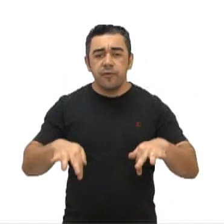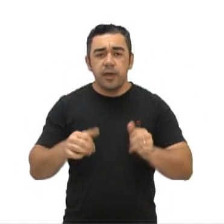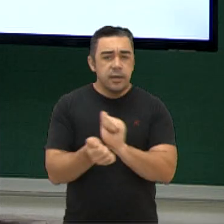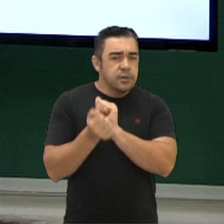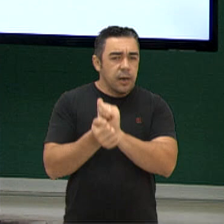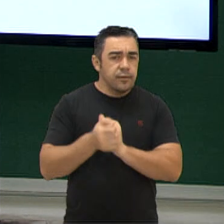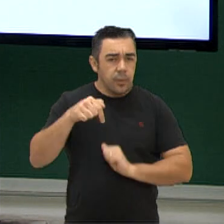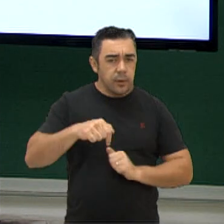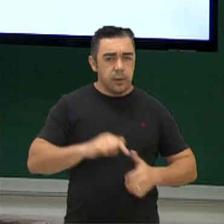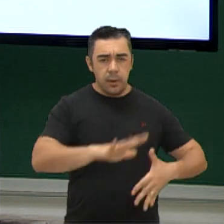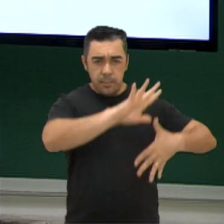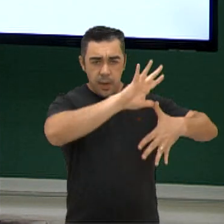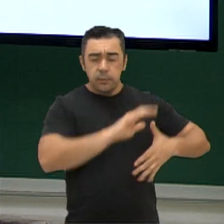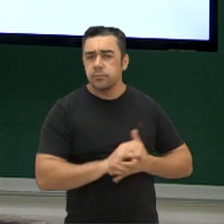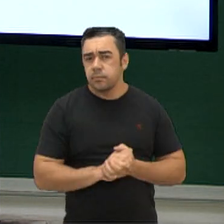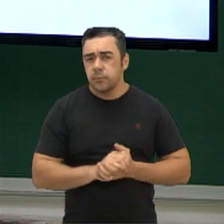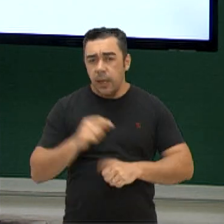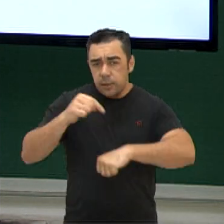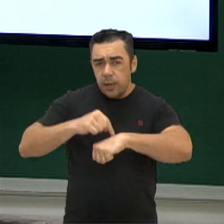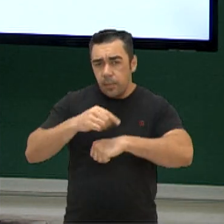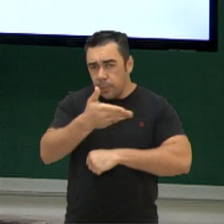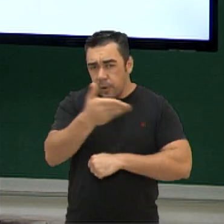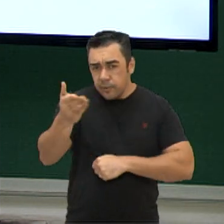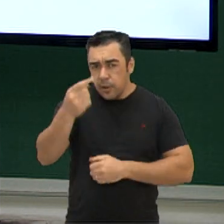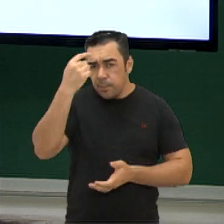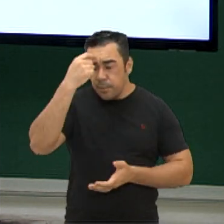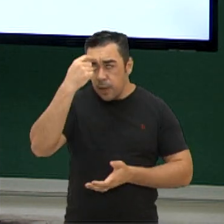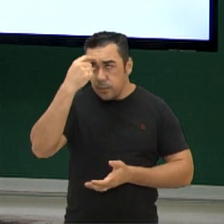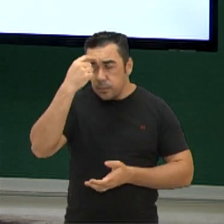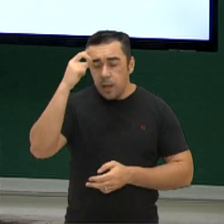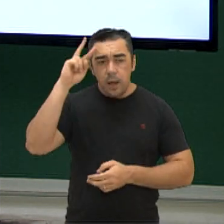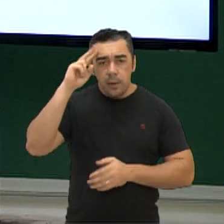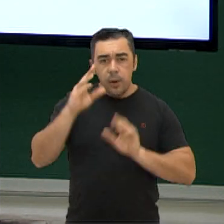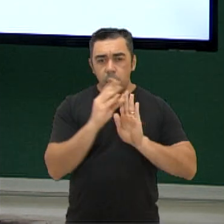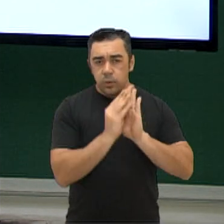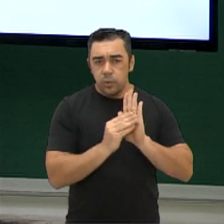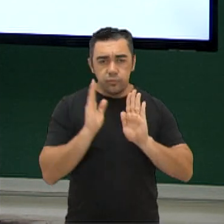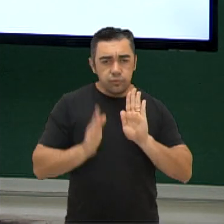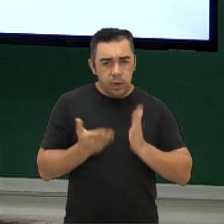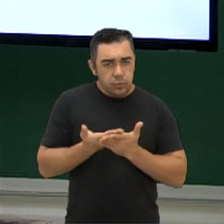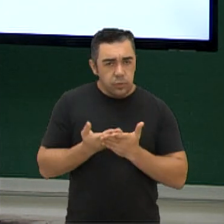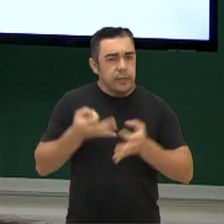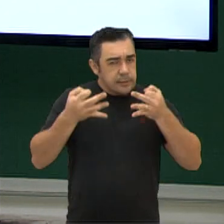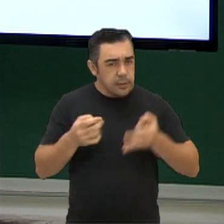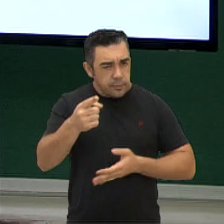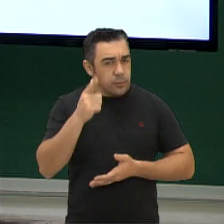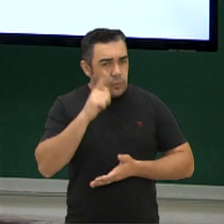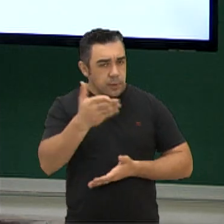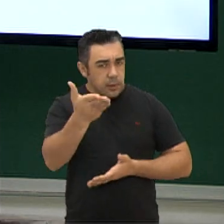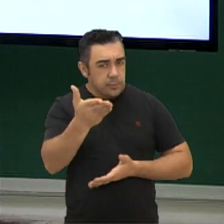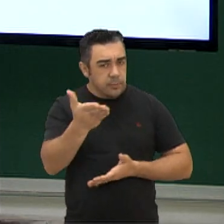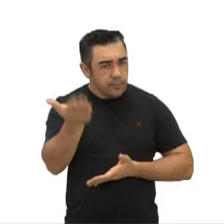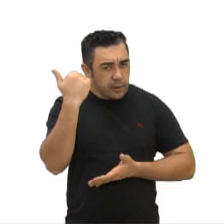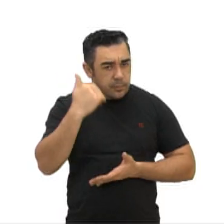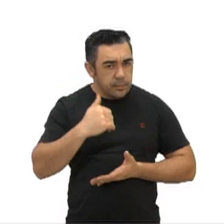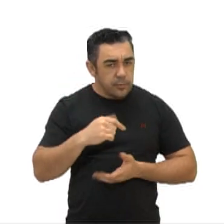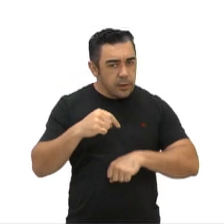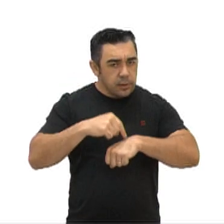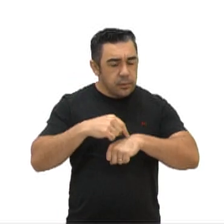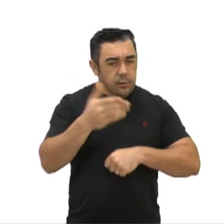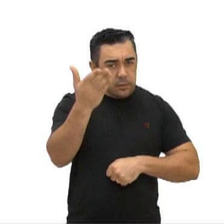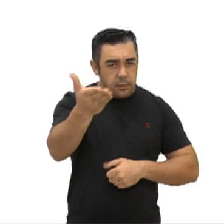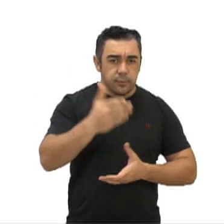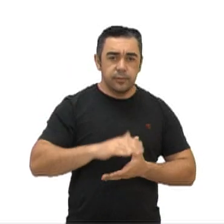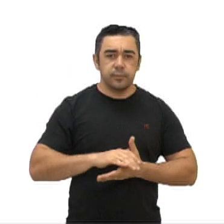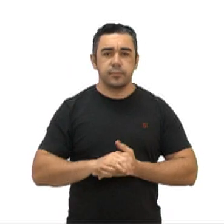América? Vou dar um tempo aí na tela, vocês pensam, revejam os nossos conteúdos e eu tenho certeza que você acerta essa questão também. Vamos lá? Tempo para